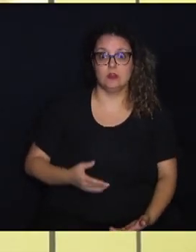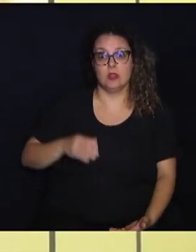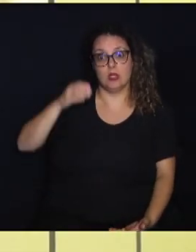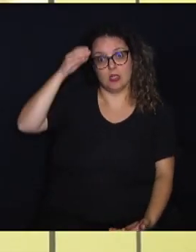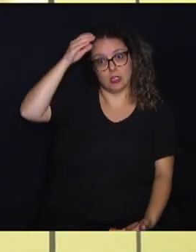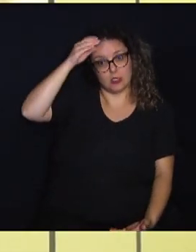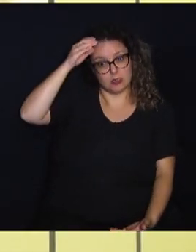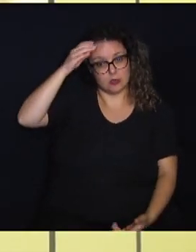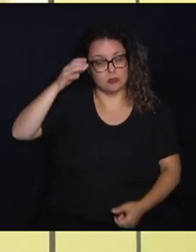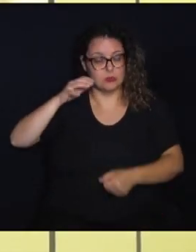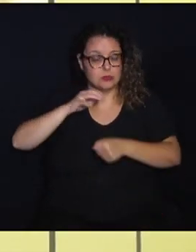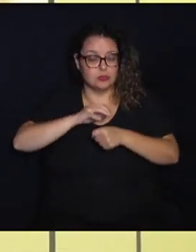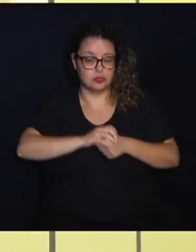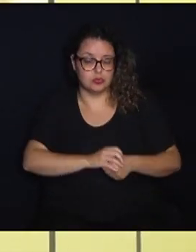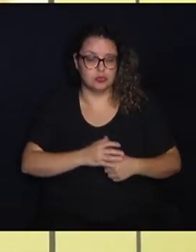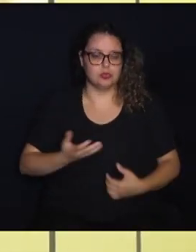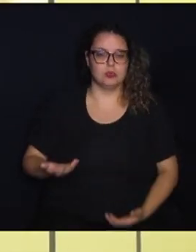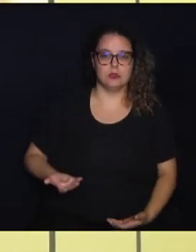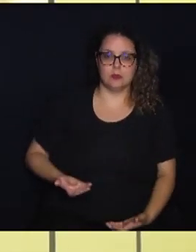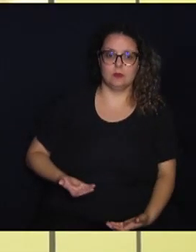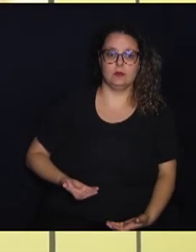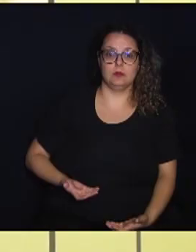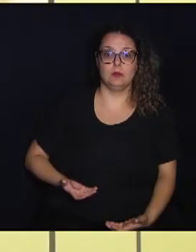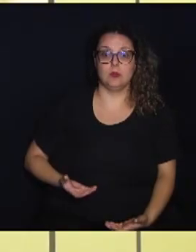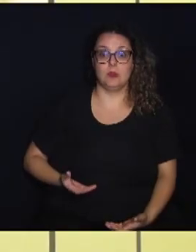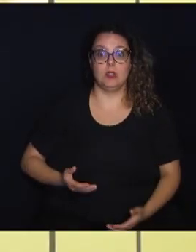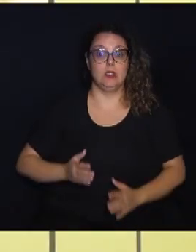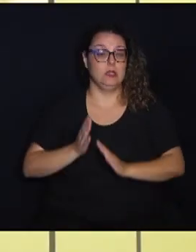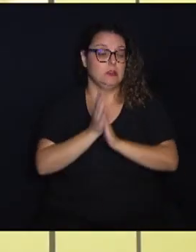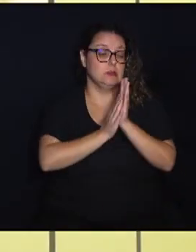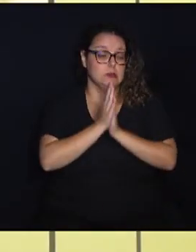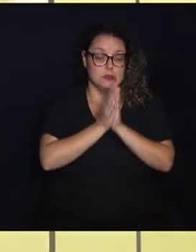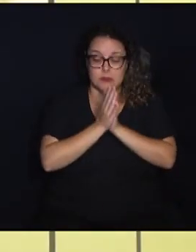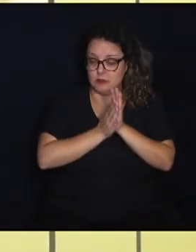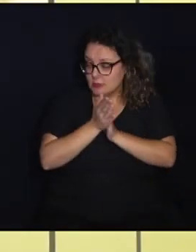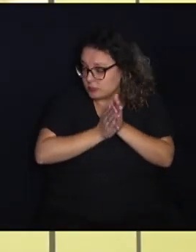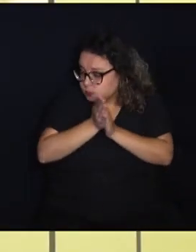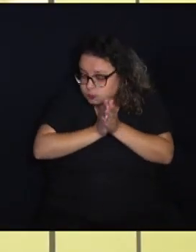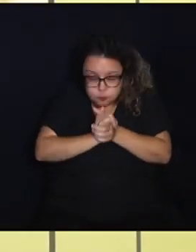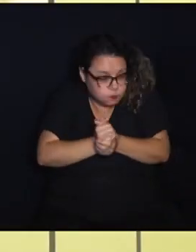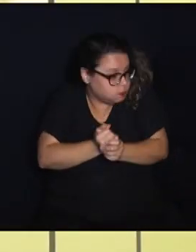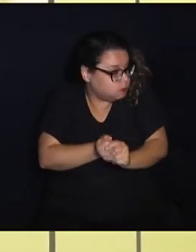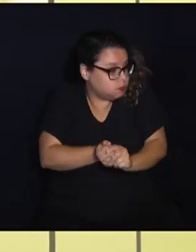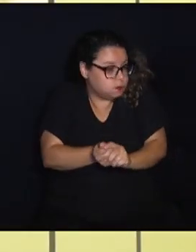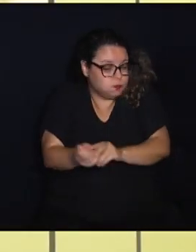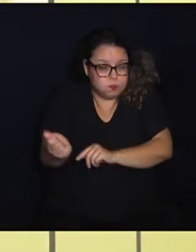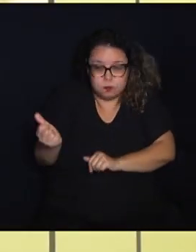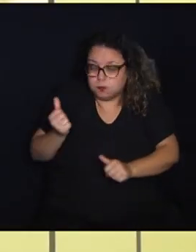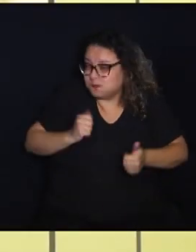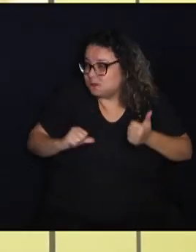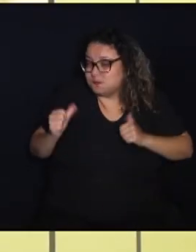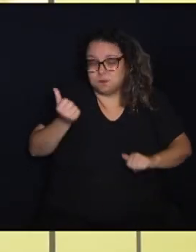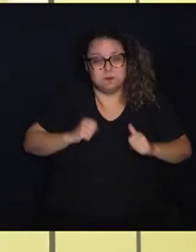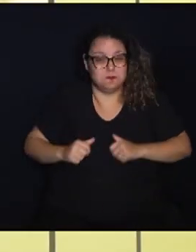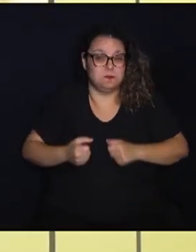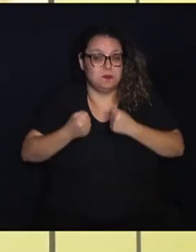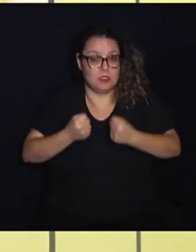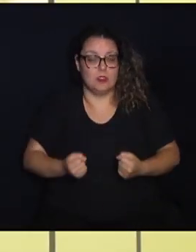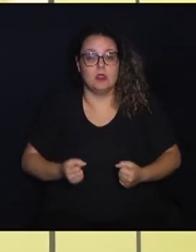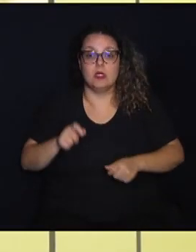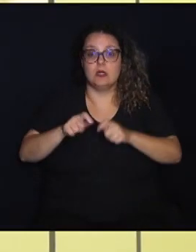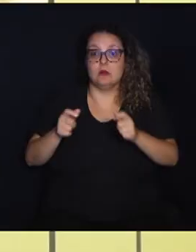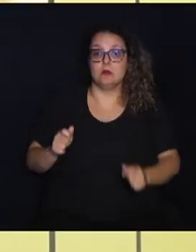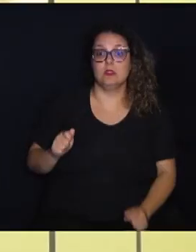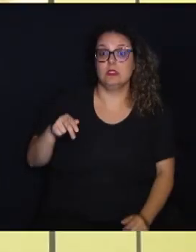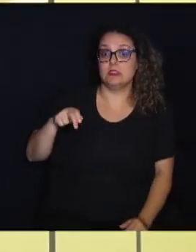cognitiva, a pressão, a crise de ansiedade, depois da pandemia, a ansiedade veio muito pesada também, as pessoas estão muito ansiosas.